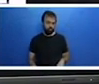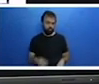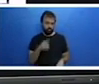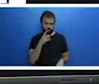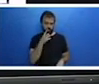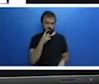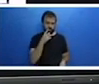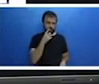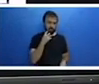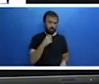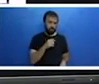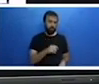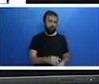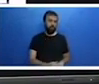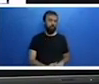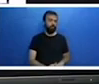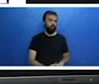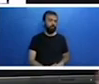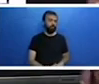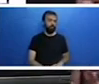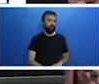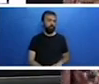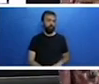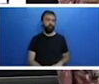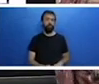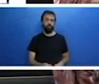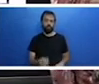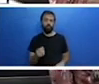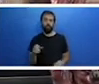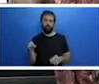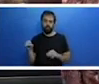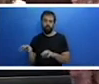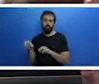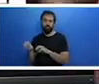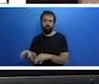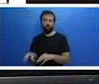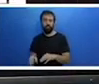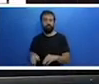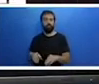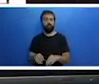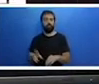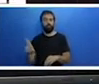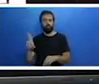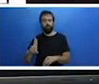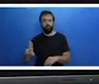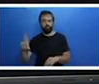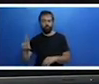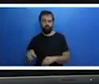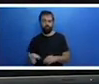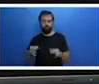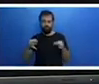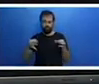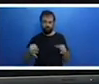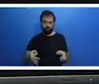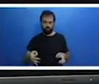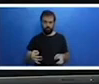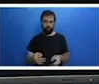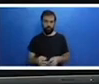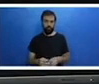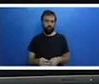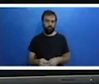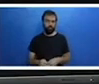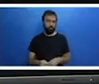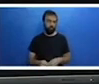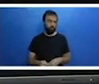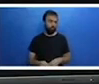gente usa mais só o mesmo tabuleiro. Mas a gente ensina a jogar com relógio e planilha devido aos campeonatos.